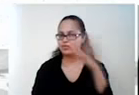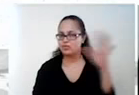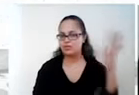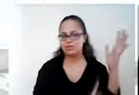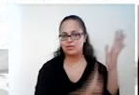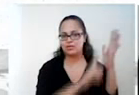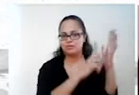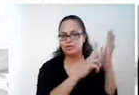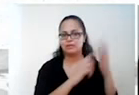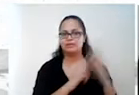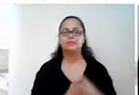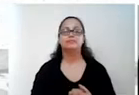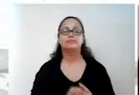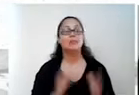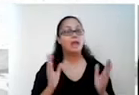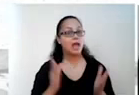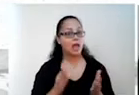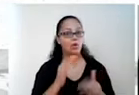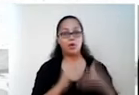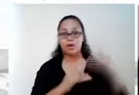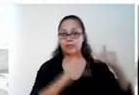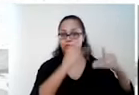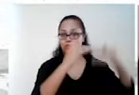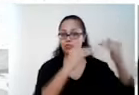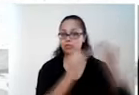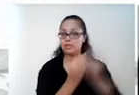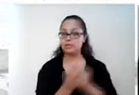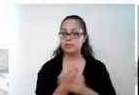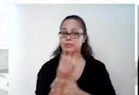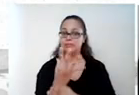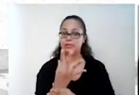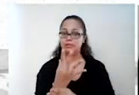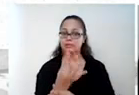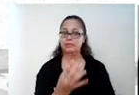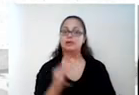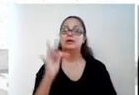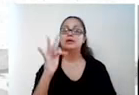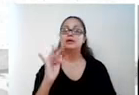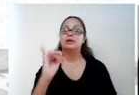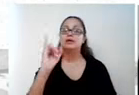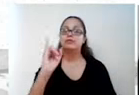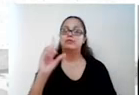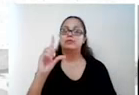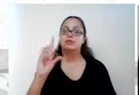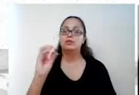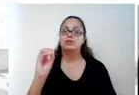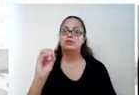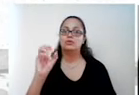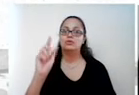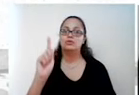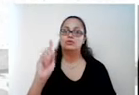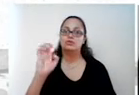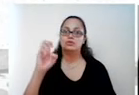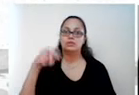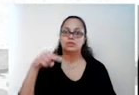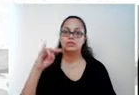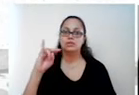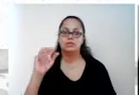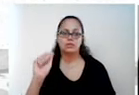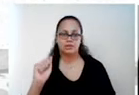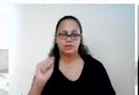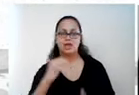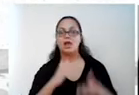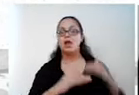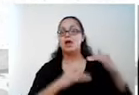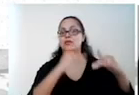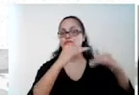Bom, agora falar um pouco sobre a evolução das plantas no que se refere à filogenia. Essa é uma árvore filogenética que mostra a evolução